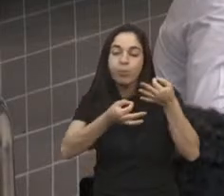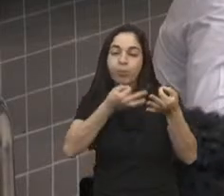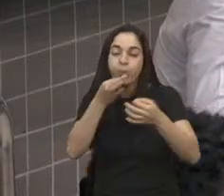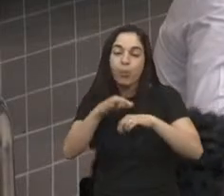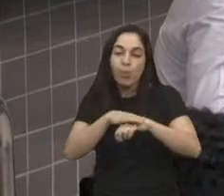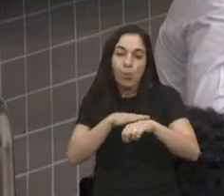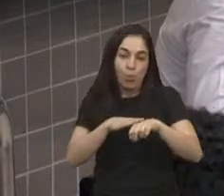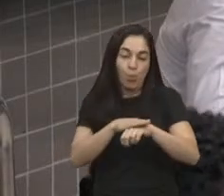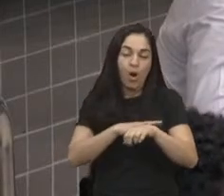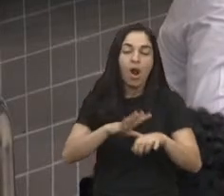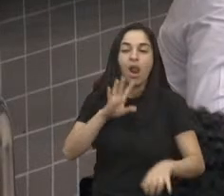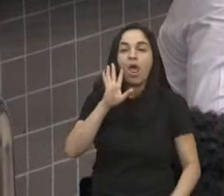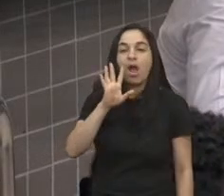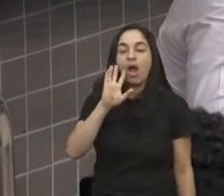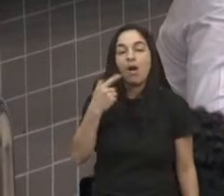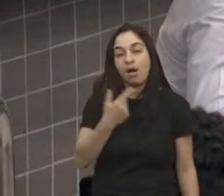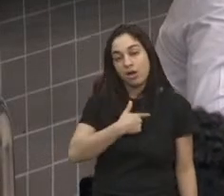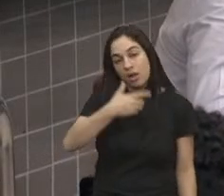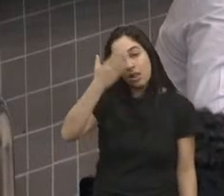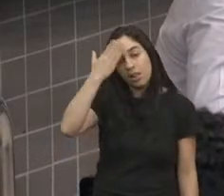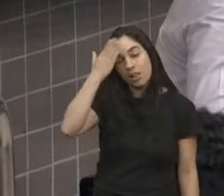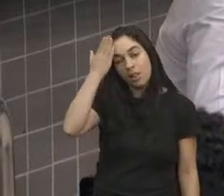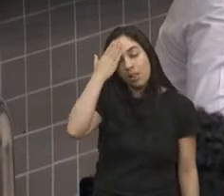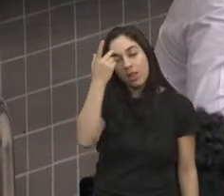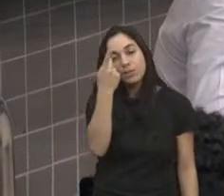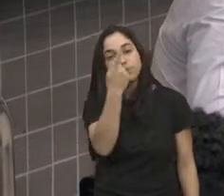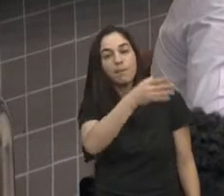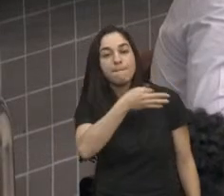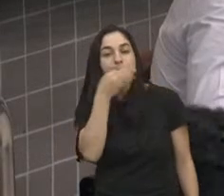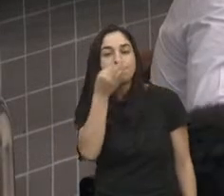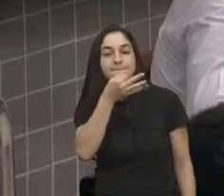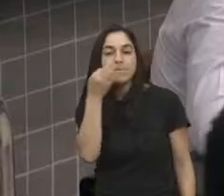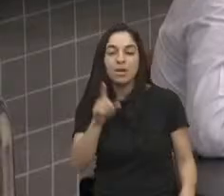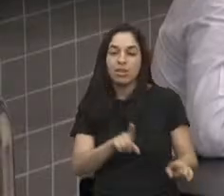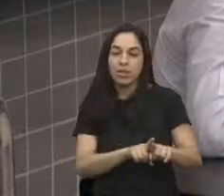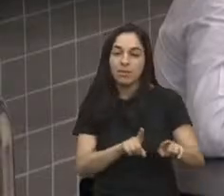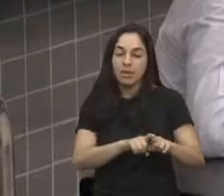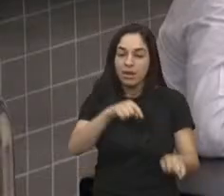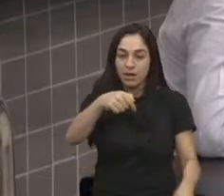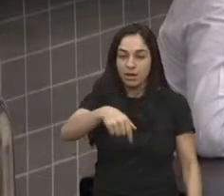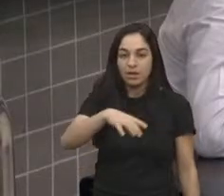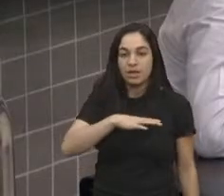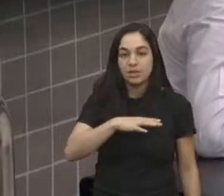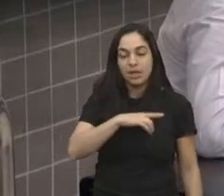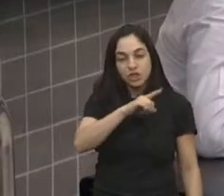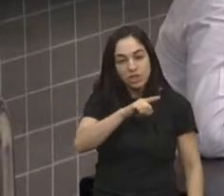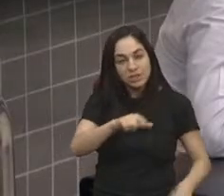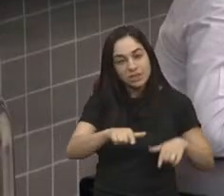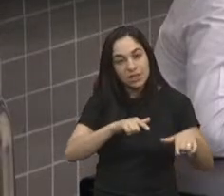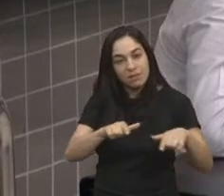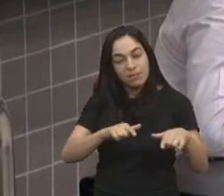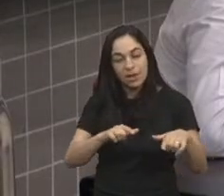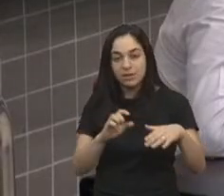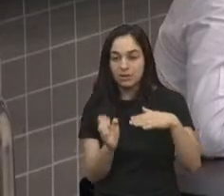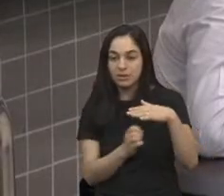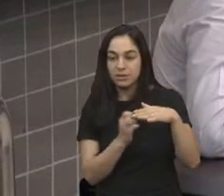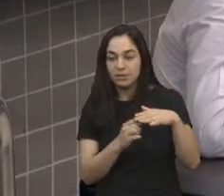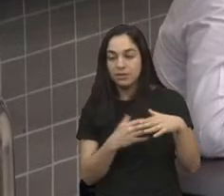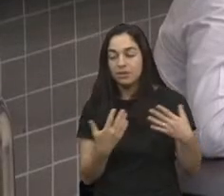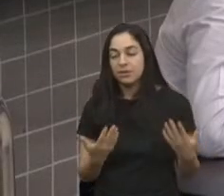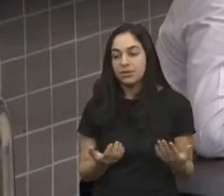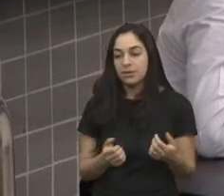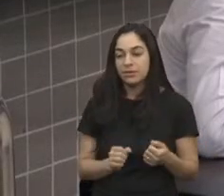seria legal isso, a gente entender o lado deles também, deles no município, que eles fazem essa coleta, e a gente entender e ver o que pode ser